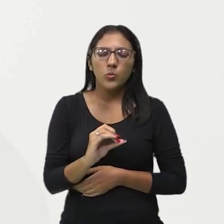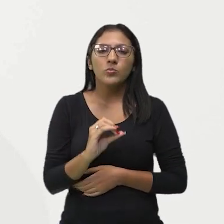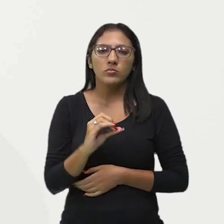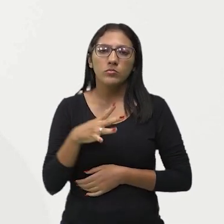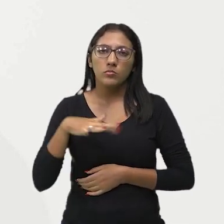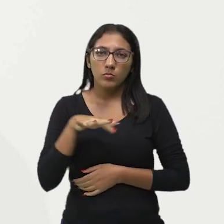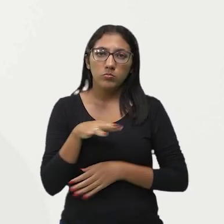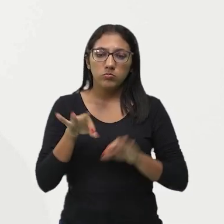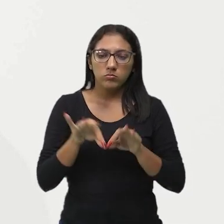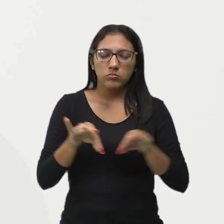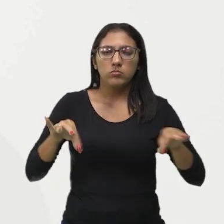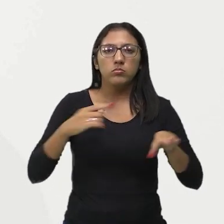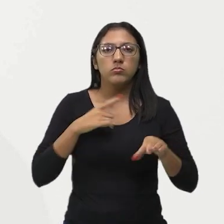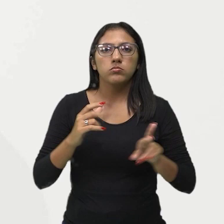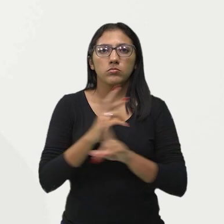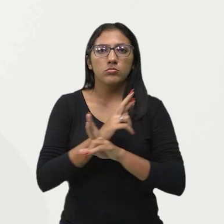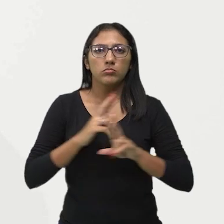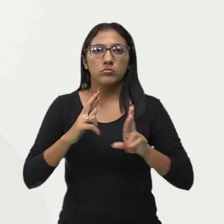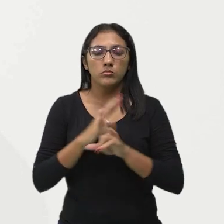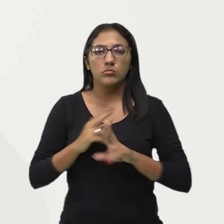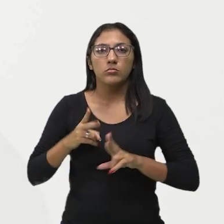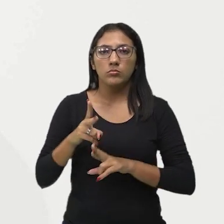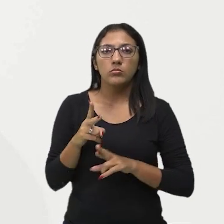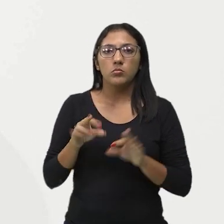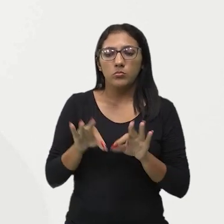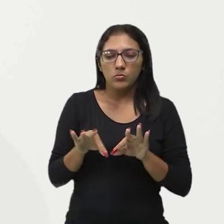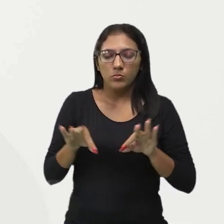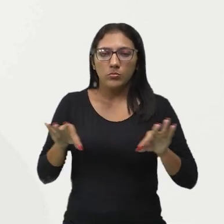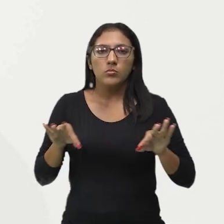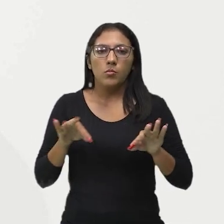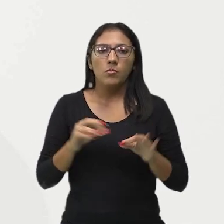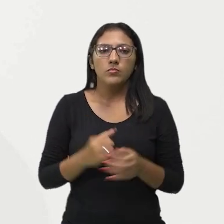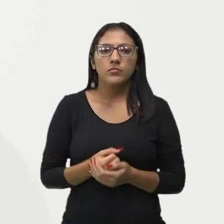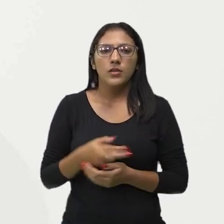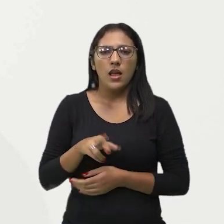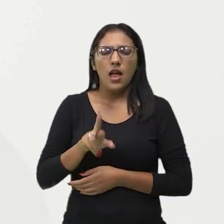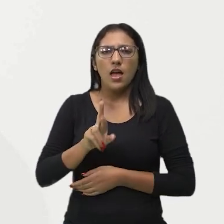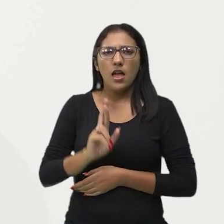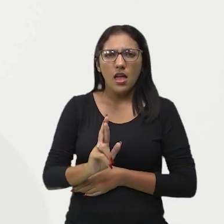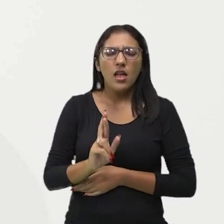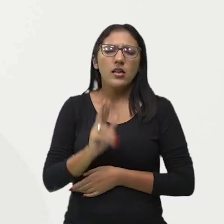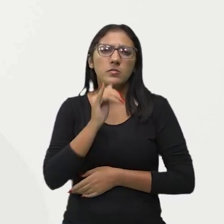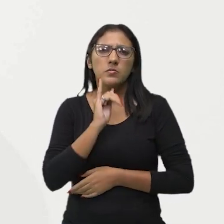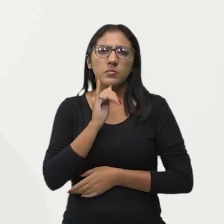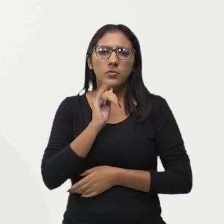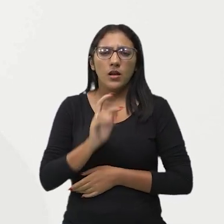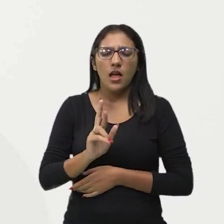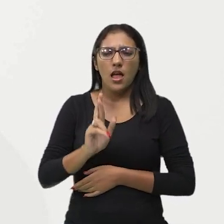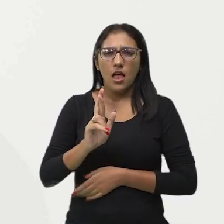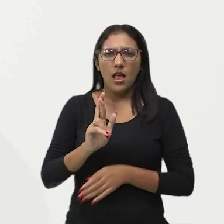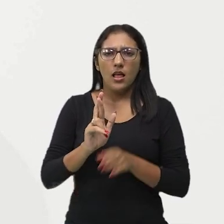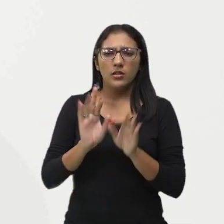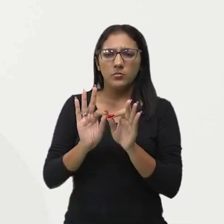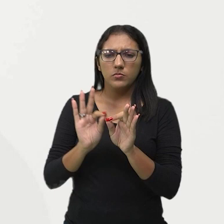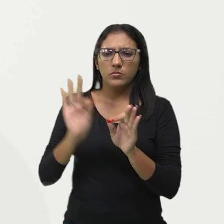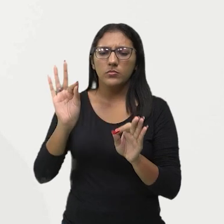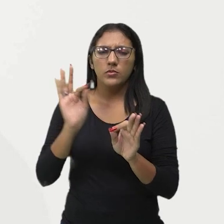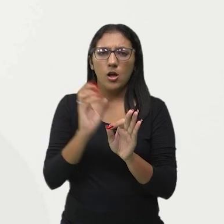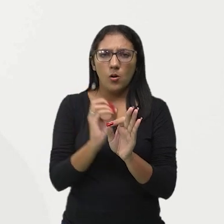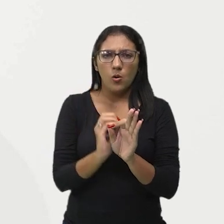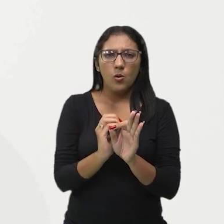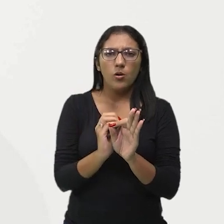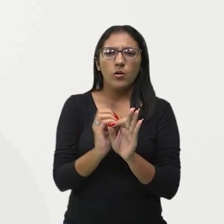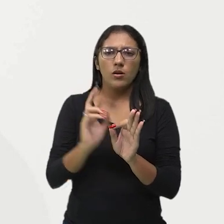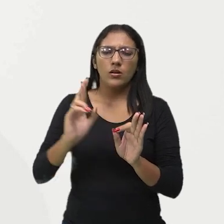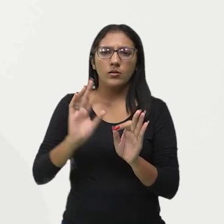fixo denominado centro da circunferência. Normalmente, esse centro da circunferência a gente chama de